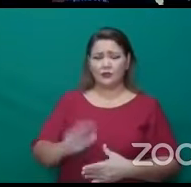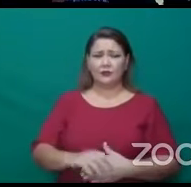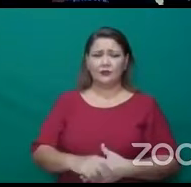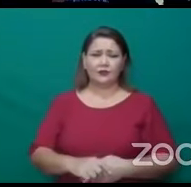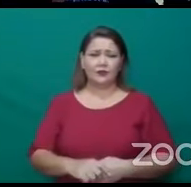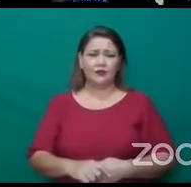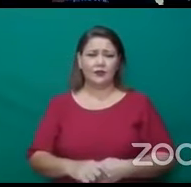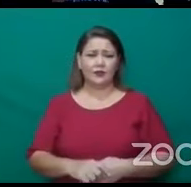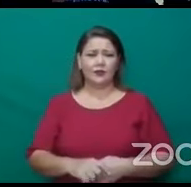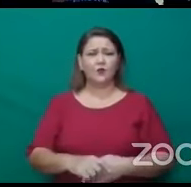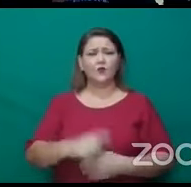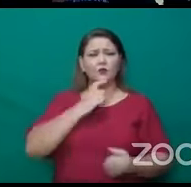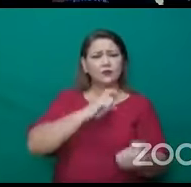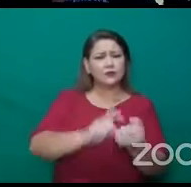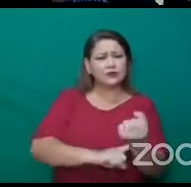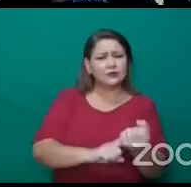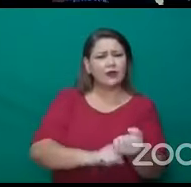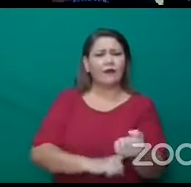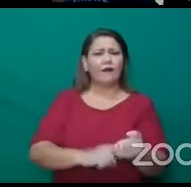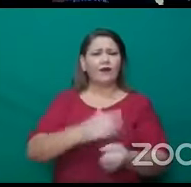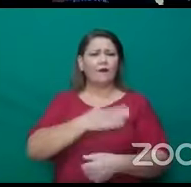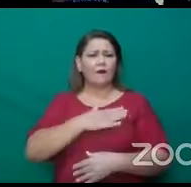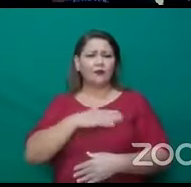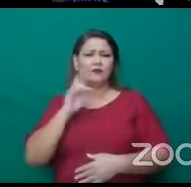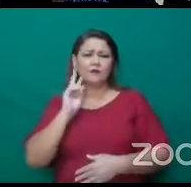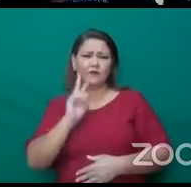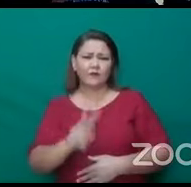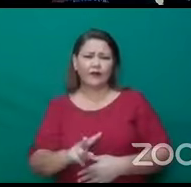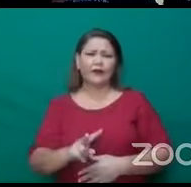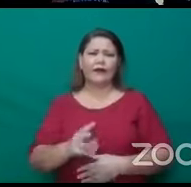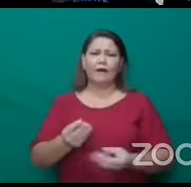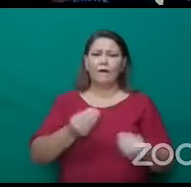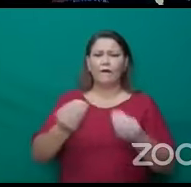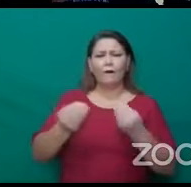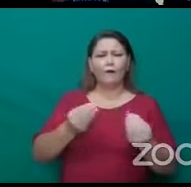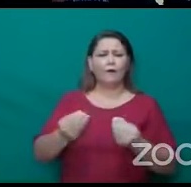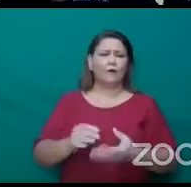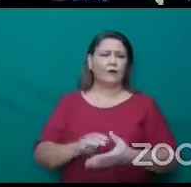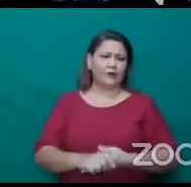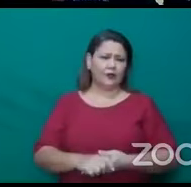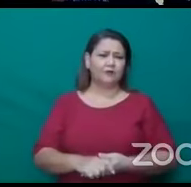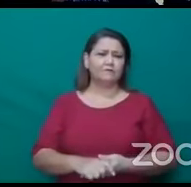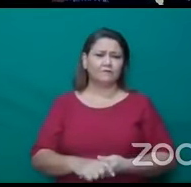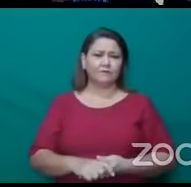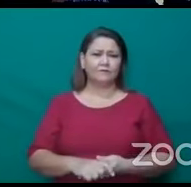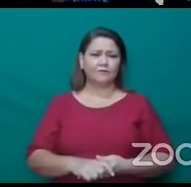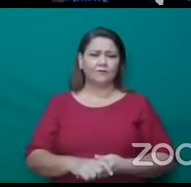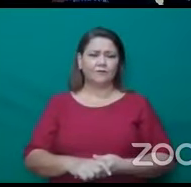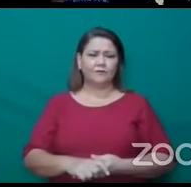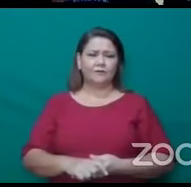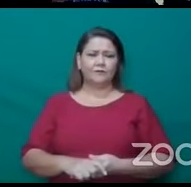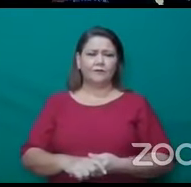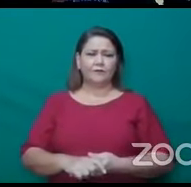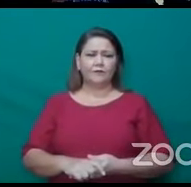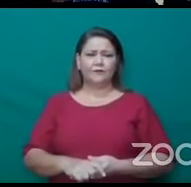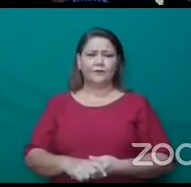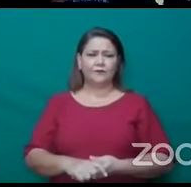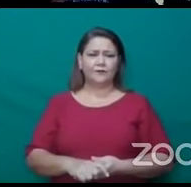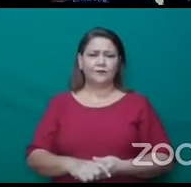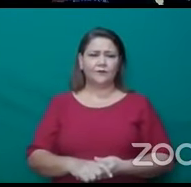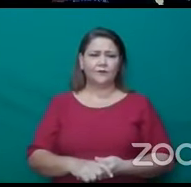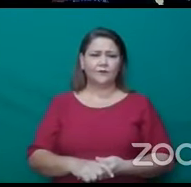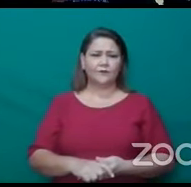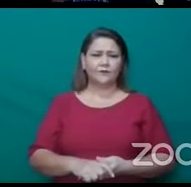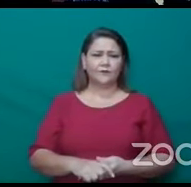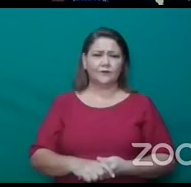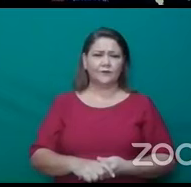ver o sangue. A gente gosta muito de ver a plasticidade mesmo da coisa. Então, eu pensei, poxa, o que poderia mais ser isso